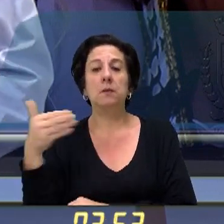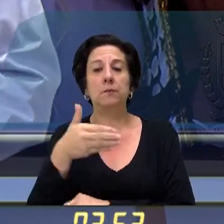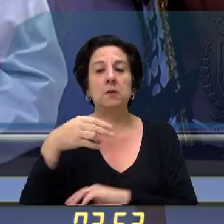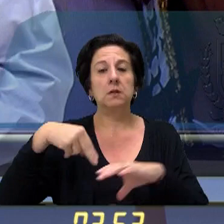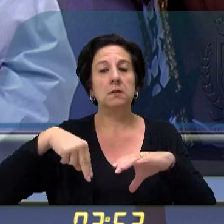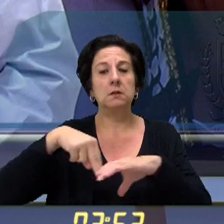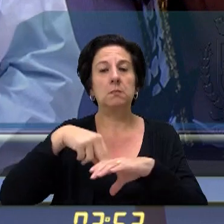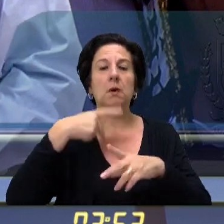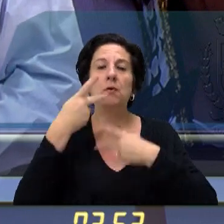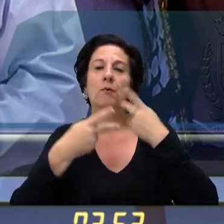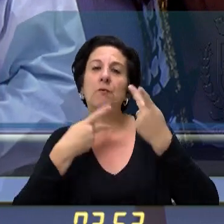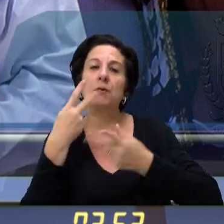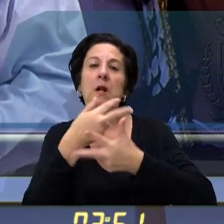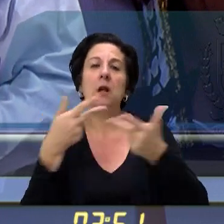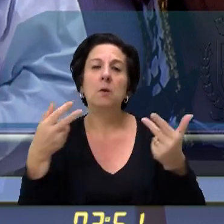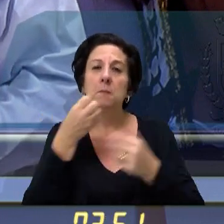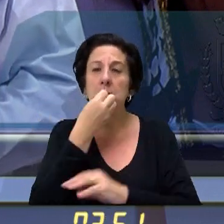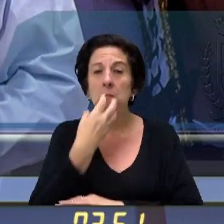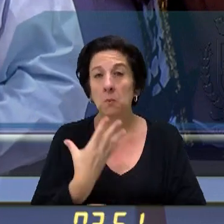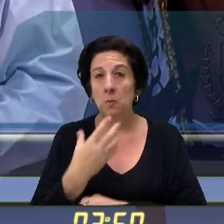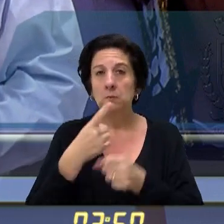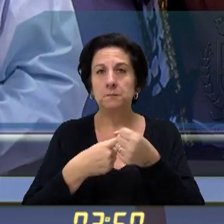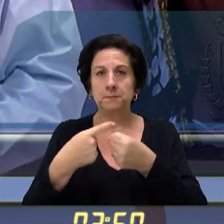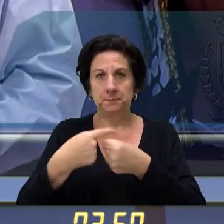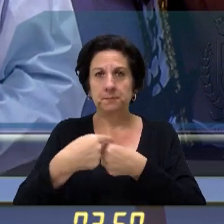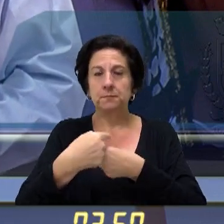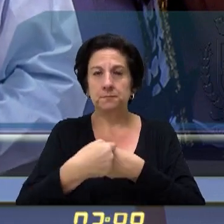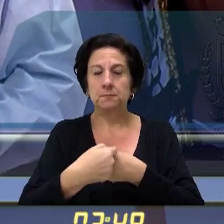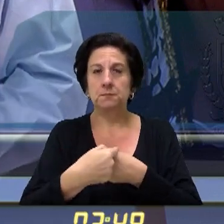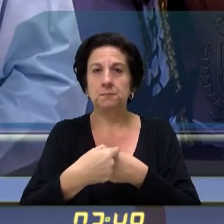nessa tribuna falar das coisas boas do município.